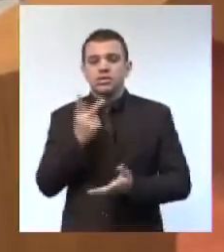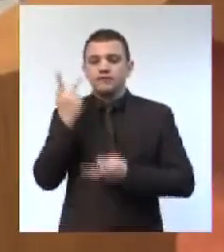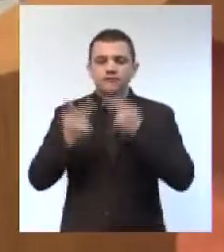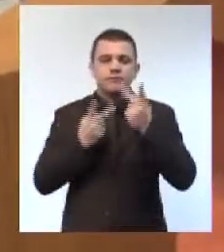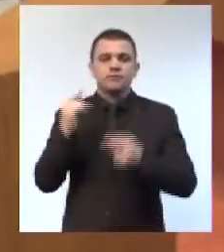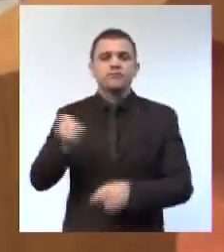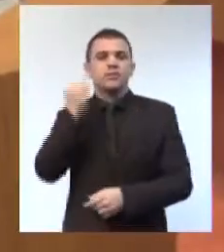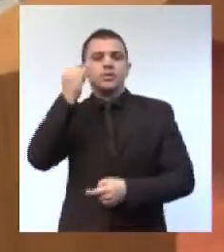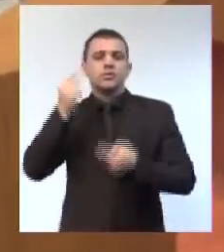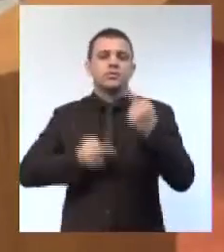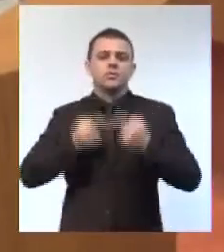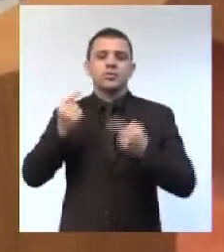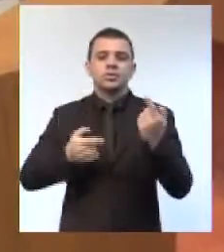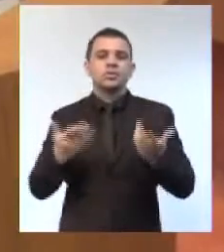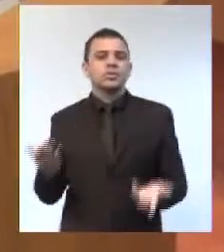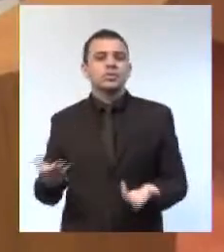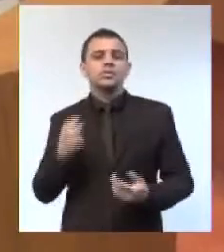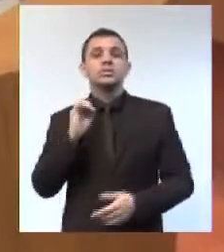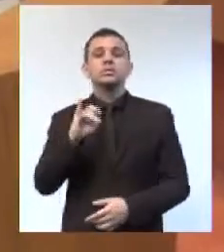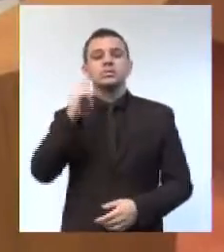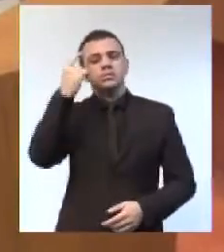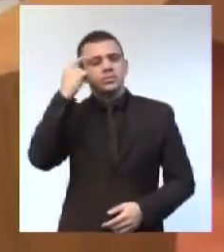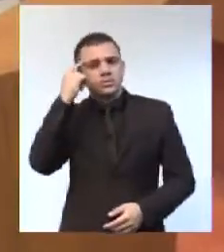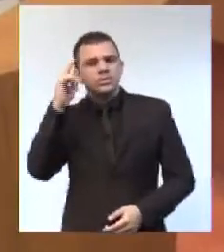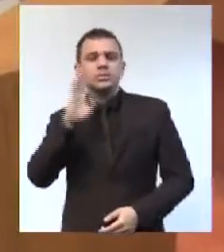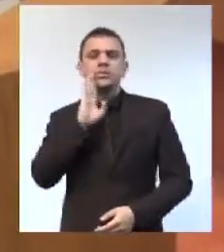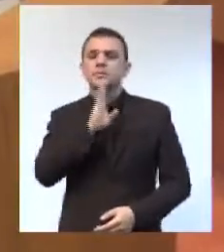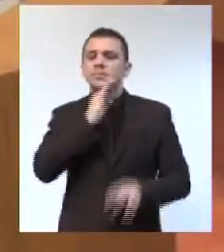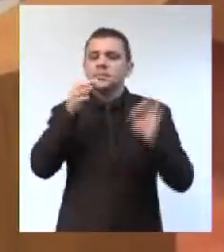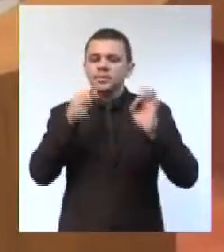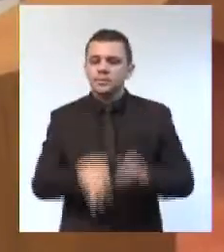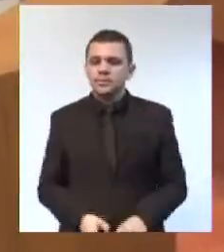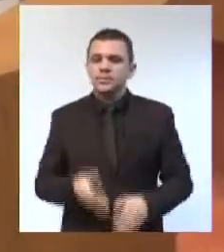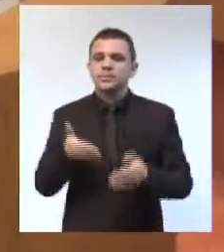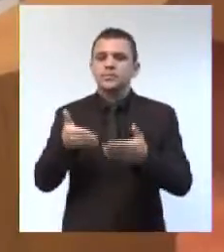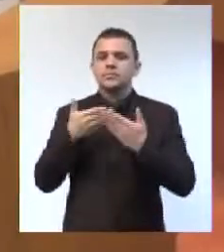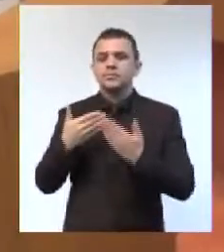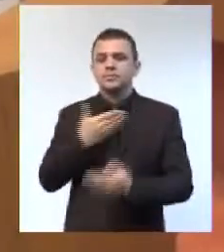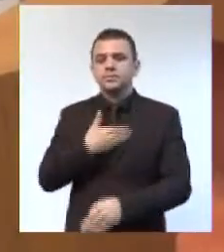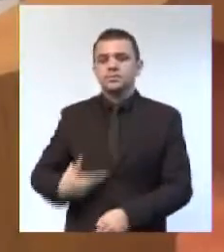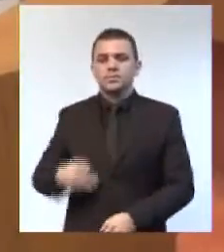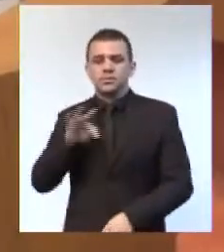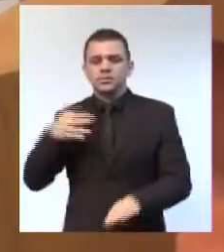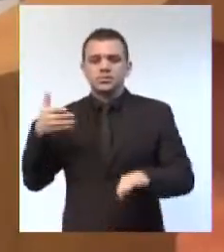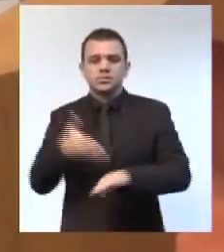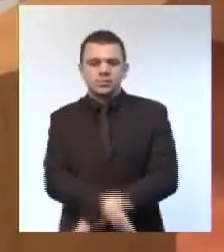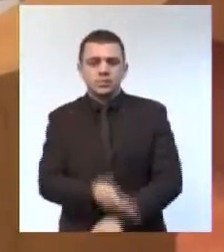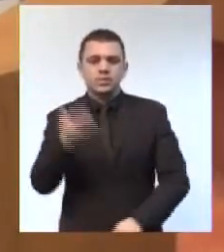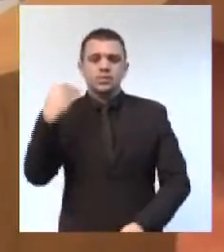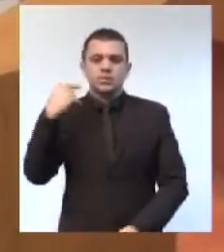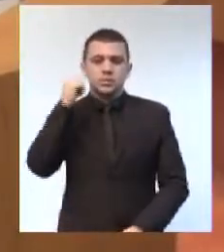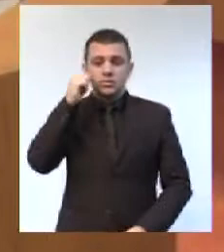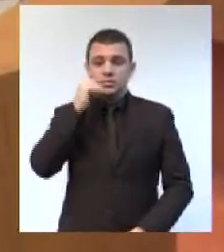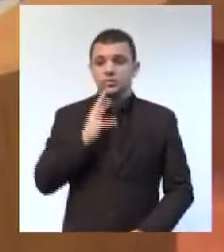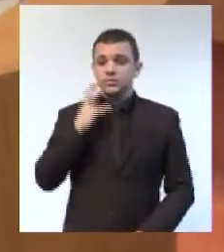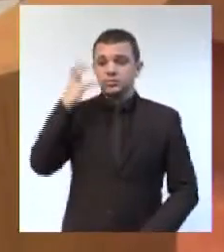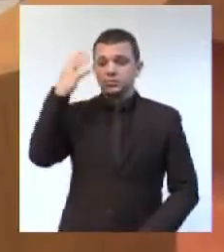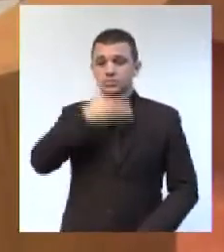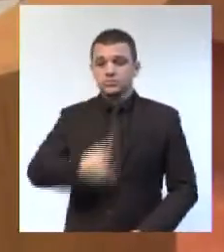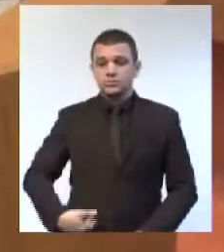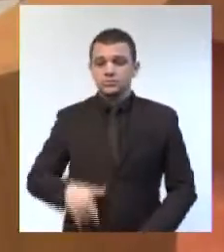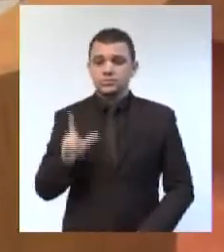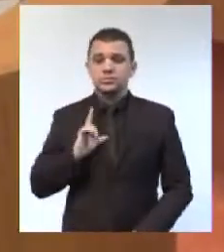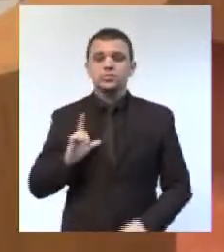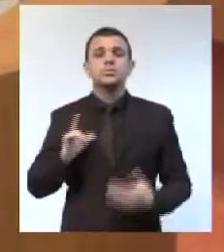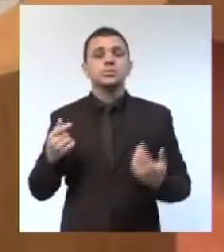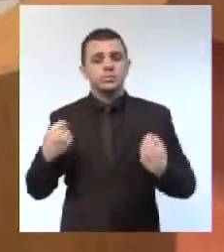acha que o deputado Bira do Pindaré foi correto quando pediu a intervenção, quando a então governadora Rosiana governava o Estado, deveria ele